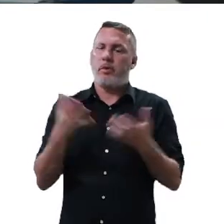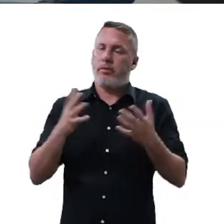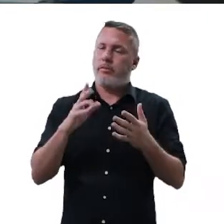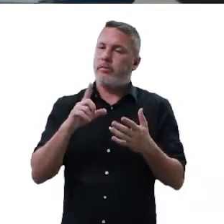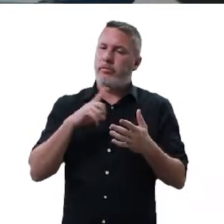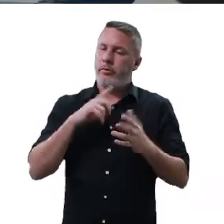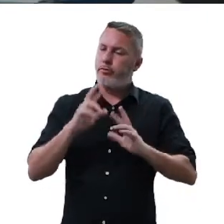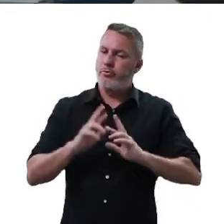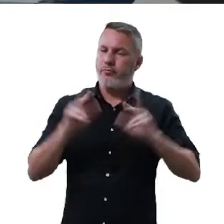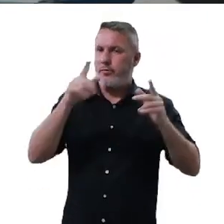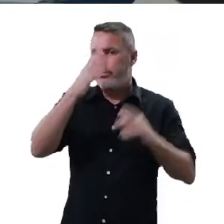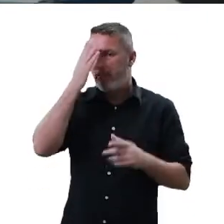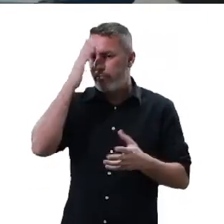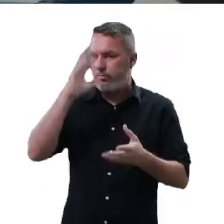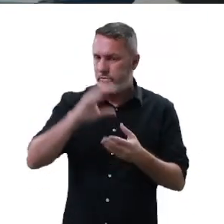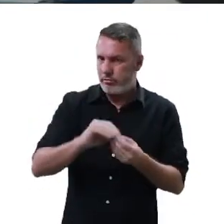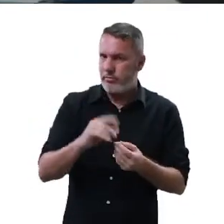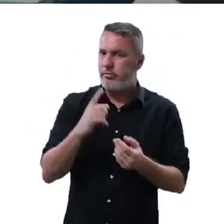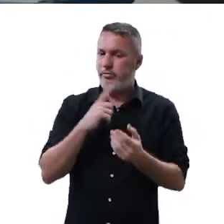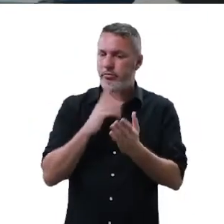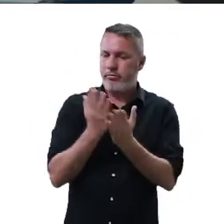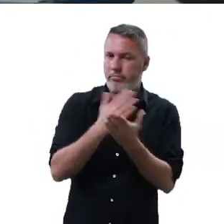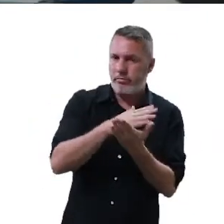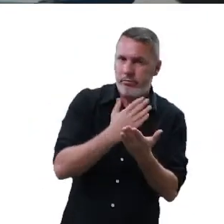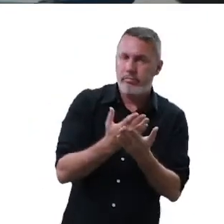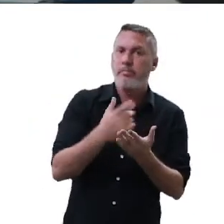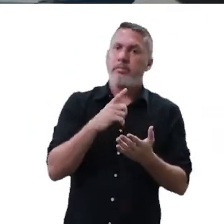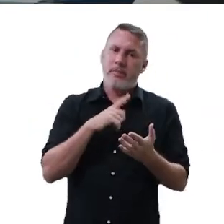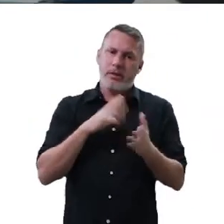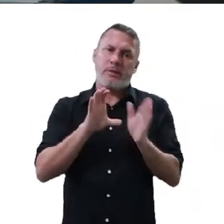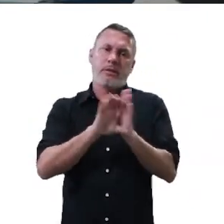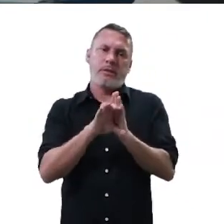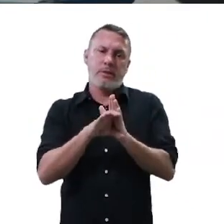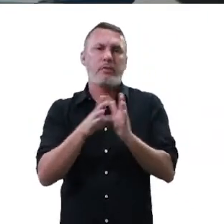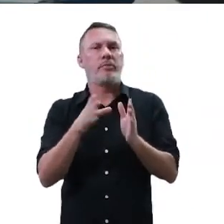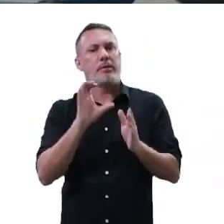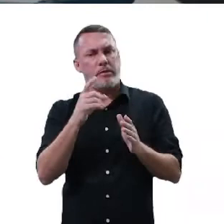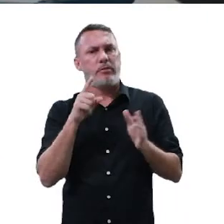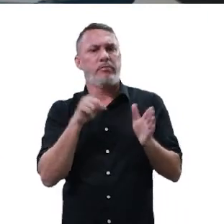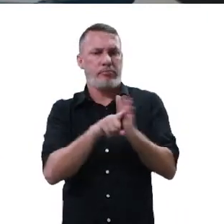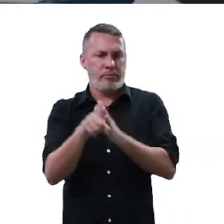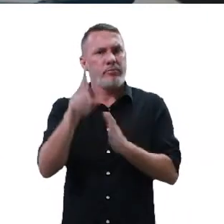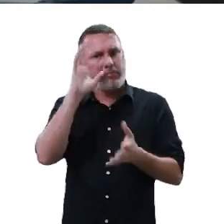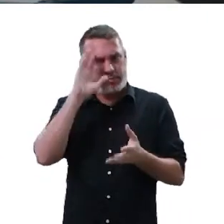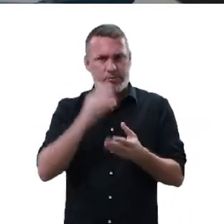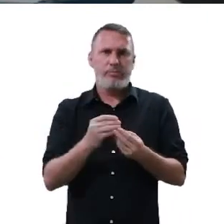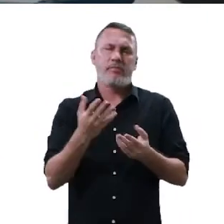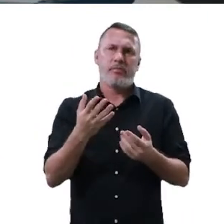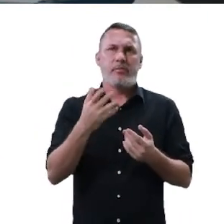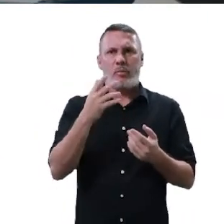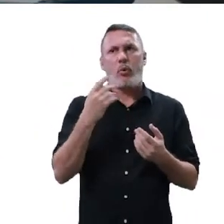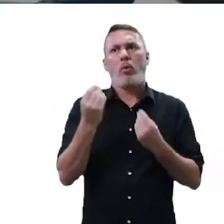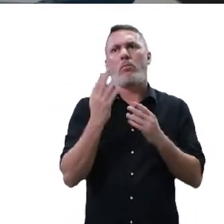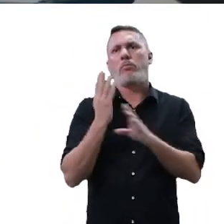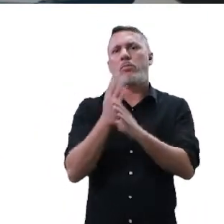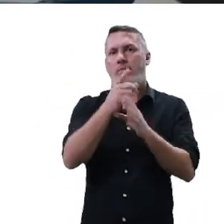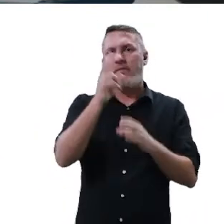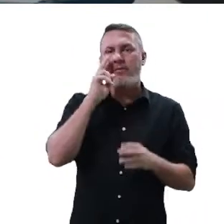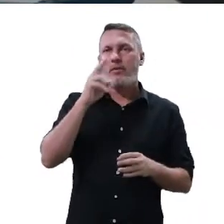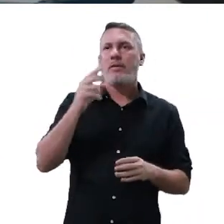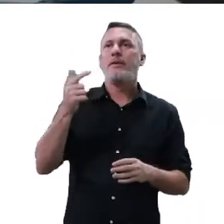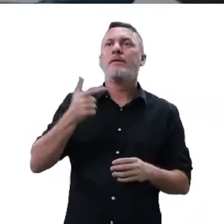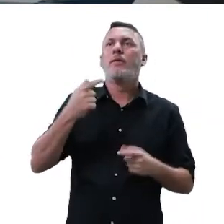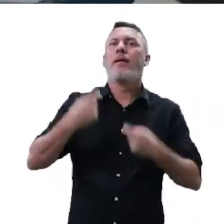gente sabe que os átomos não são indivisíveis, que os átomos têm partículas ainda menores do que ele, né? A gente sabe muito bem disso, né? Segunda